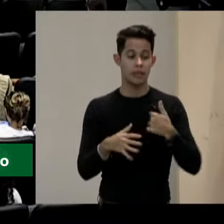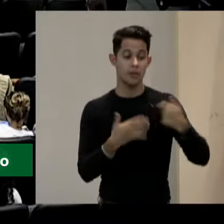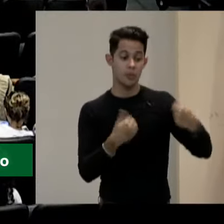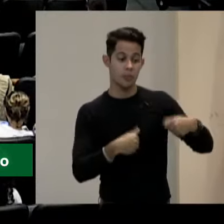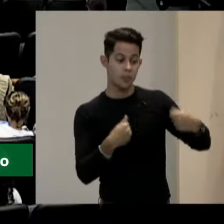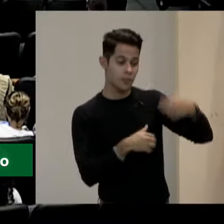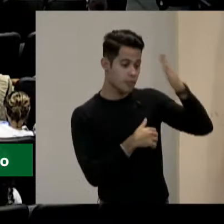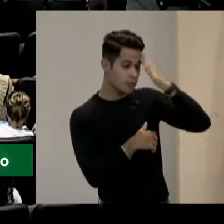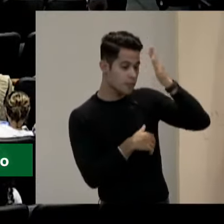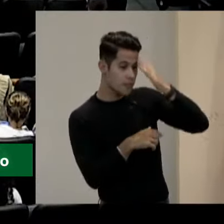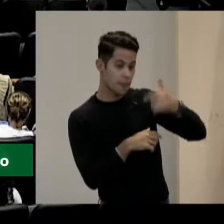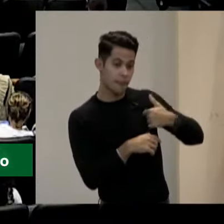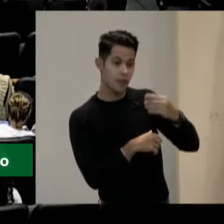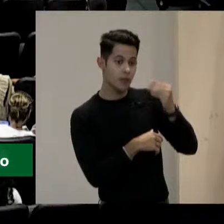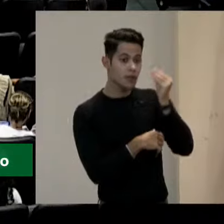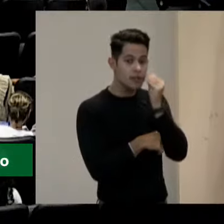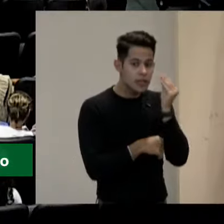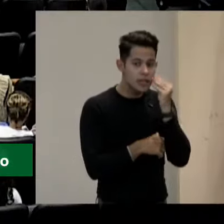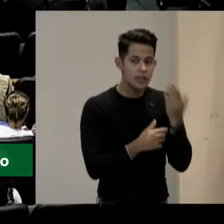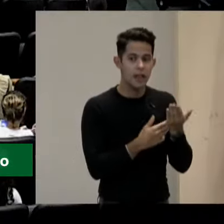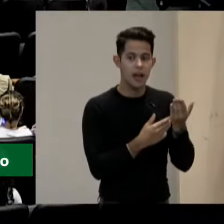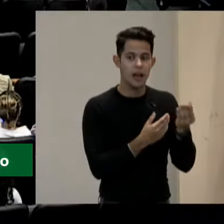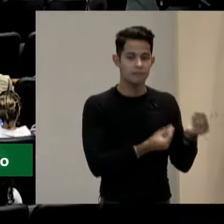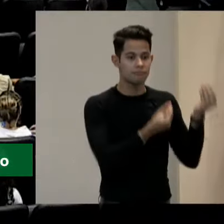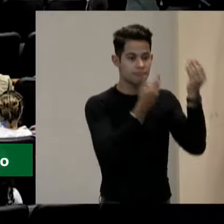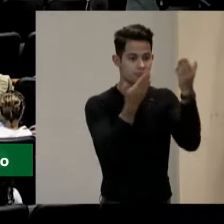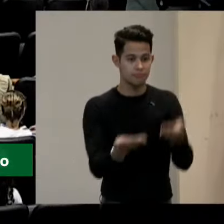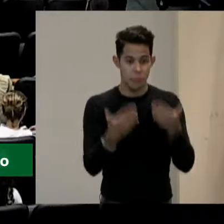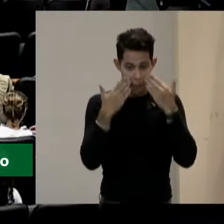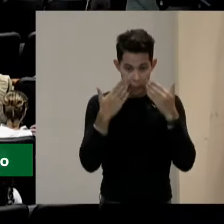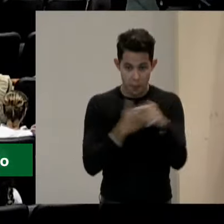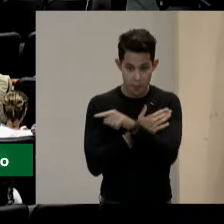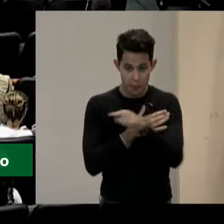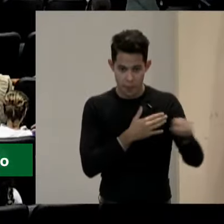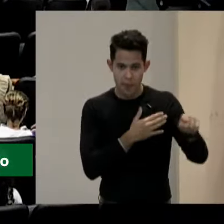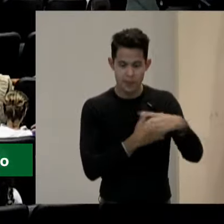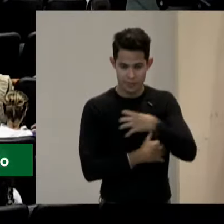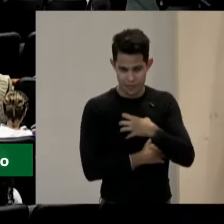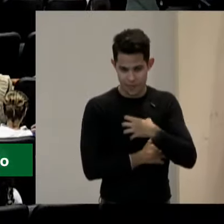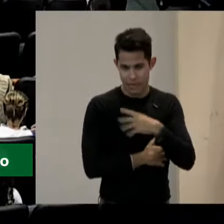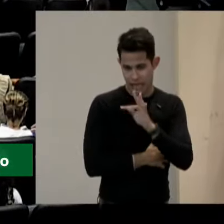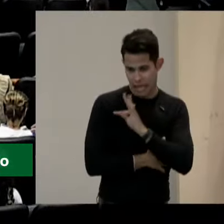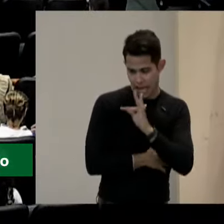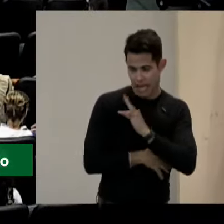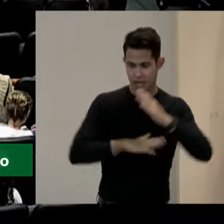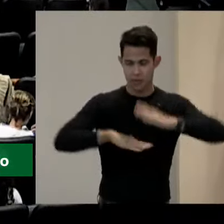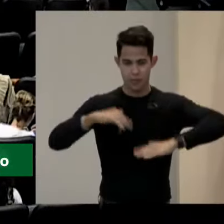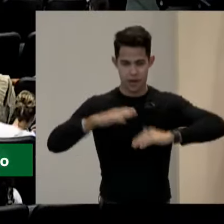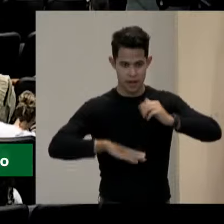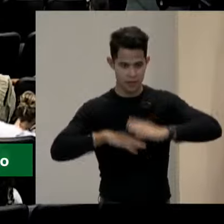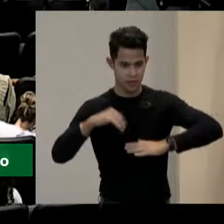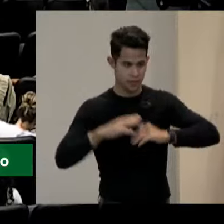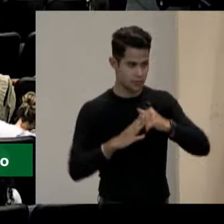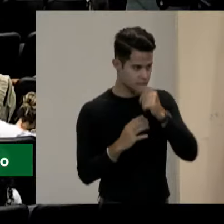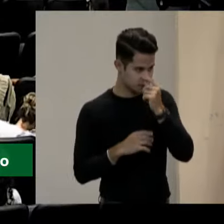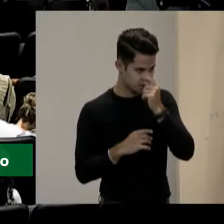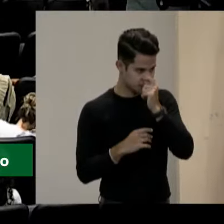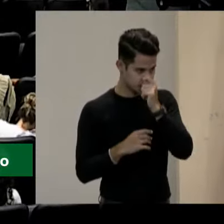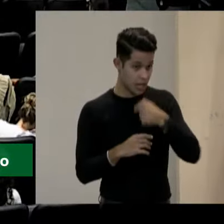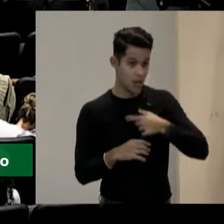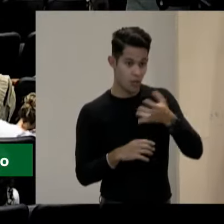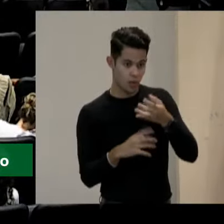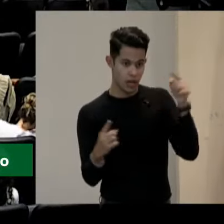disso. Eu vou tentar trazer algo para vocês nesse sentido, de forma técnica, prática. Eu quero fazer isso